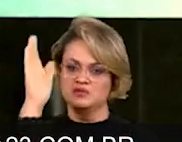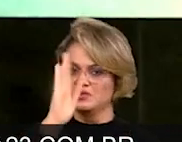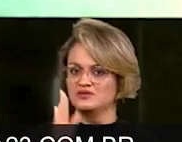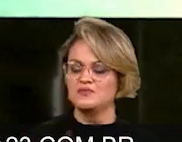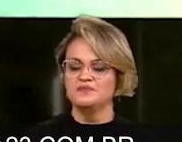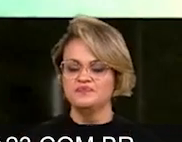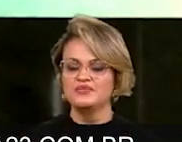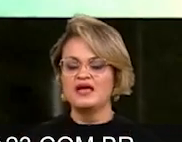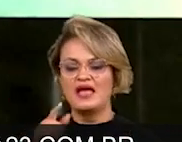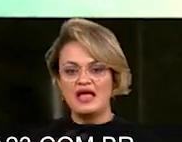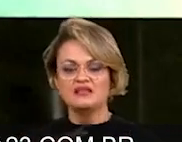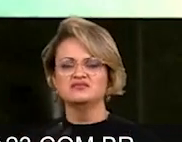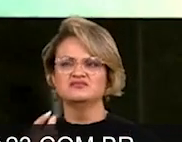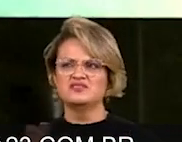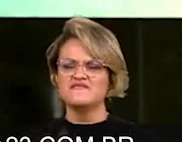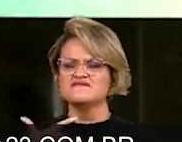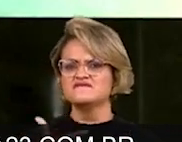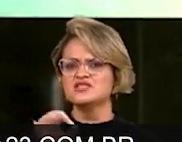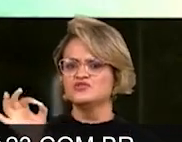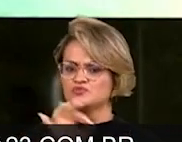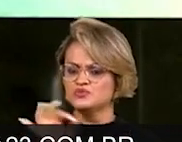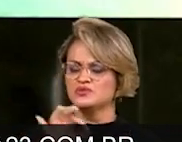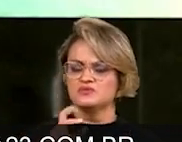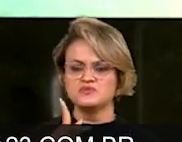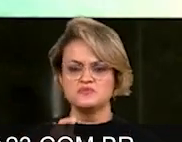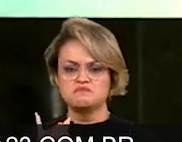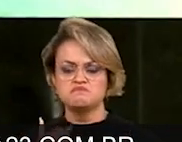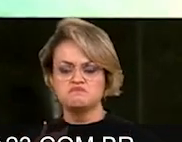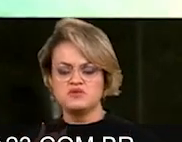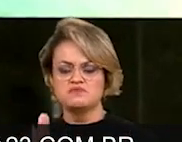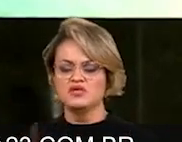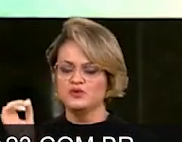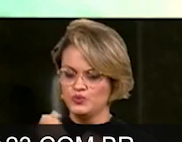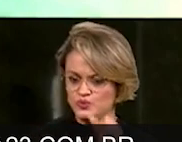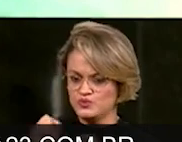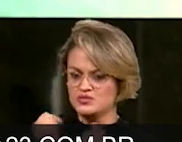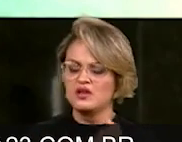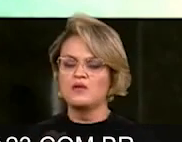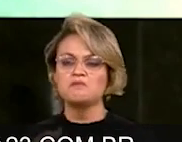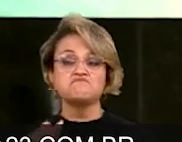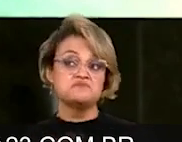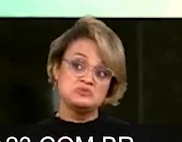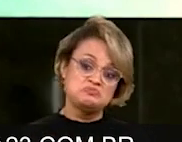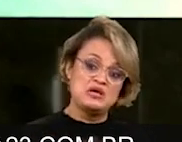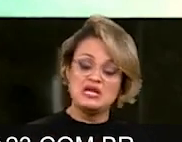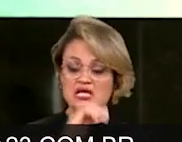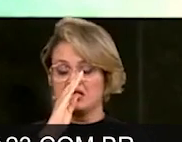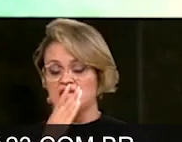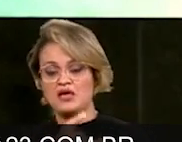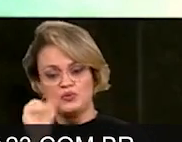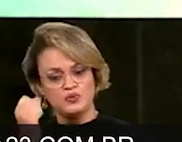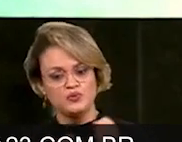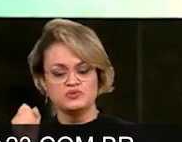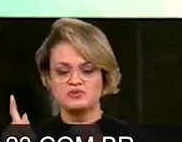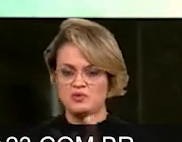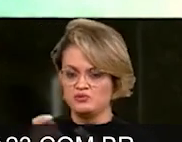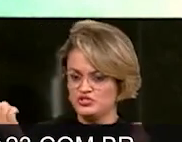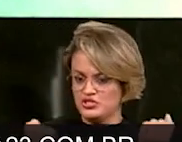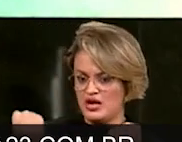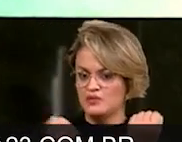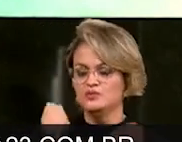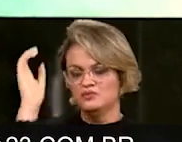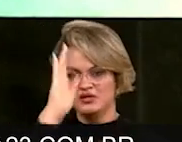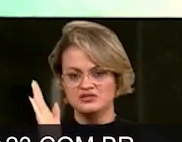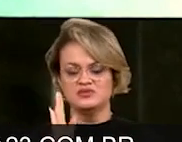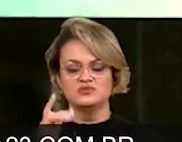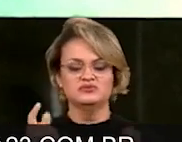brasileira. Responsável por 20% do PIB industrial nacional, a expectativa é de que a indústria de automóveis no